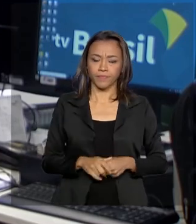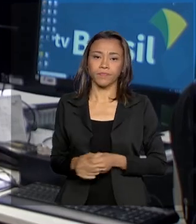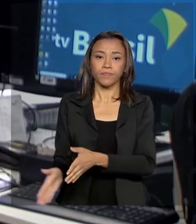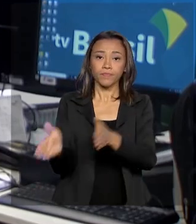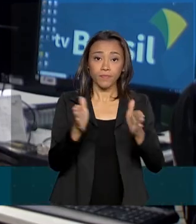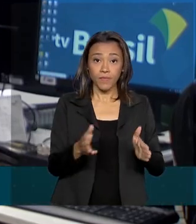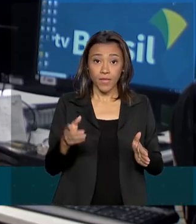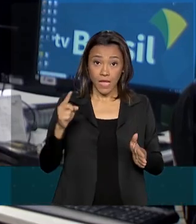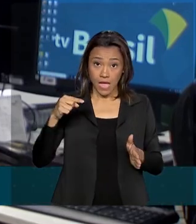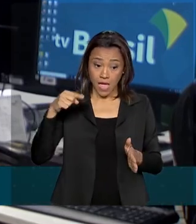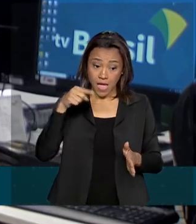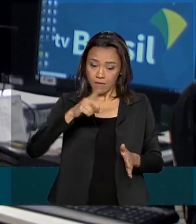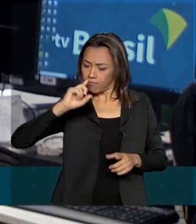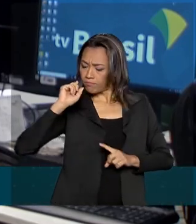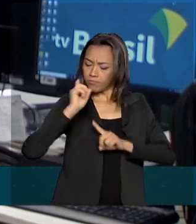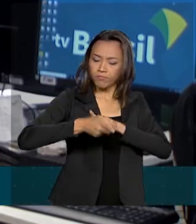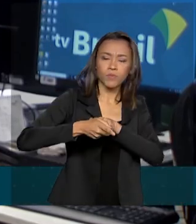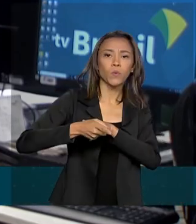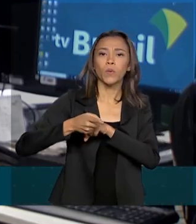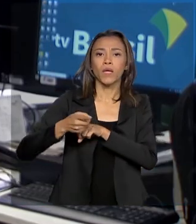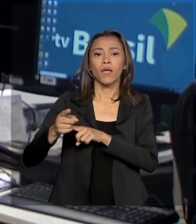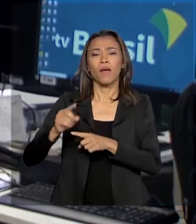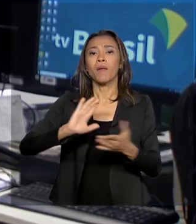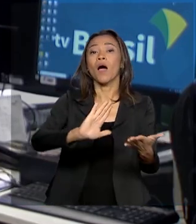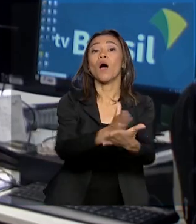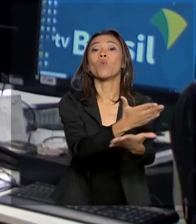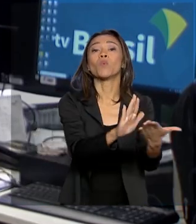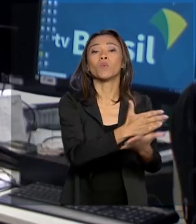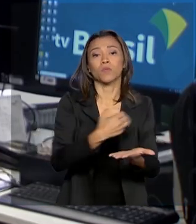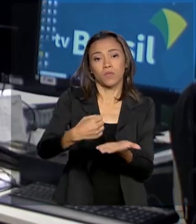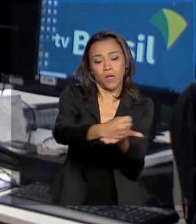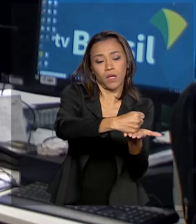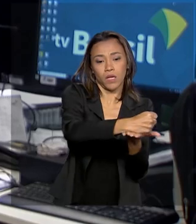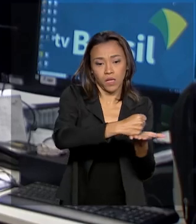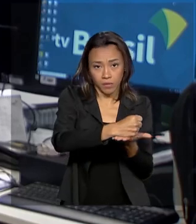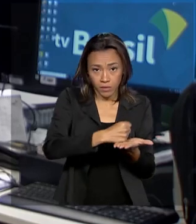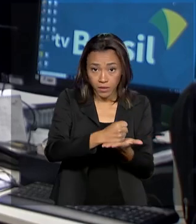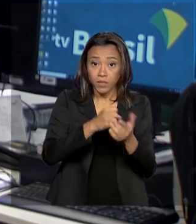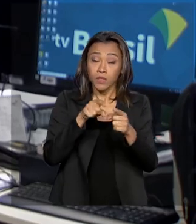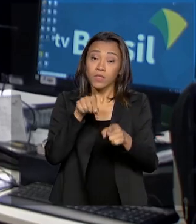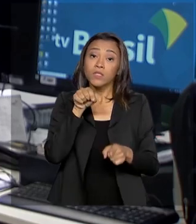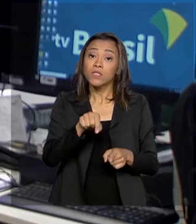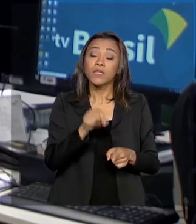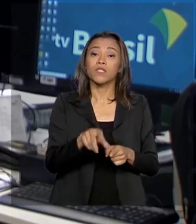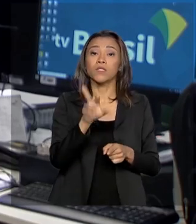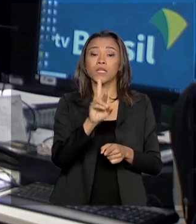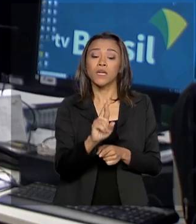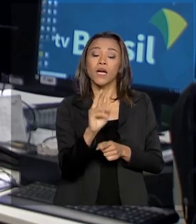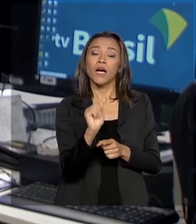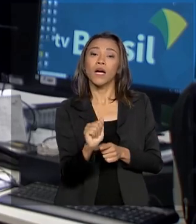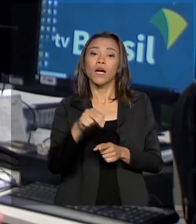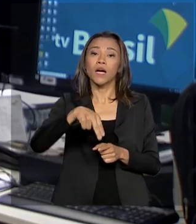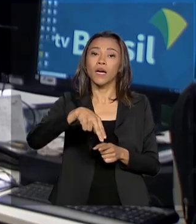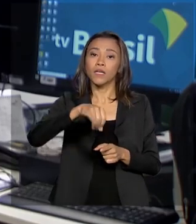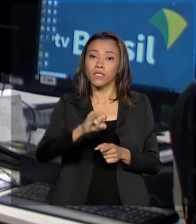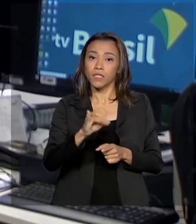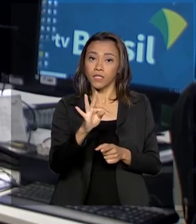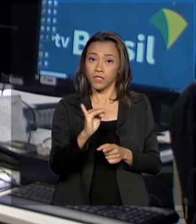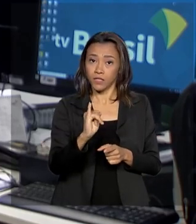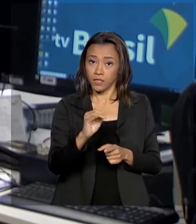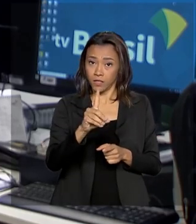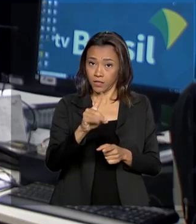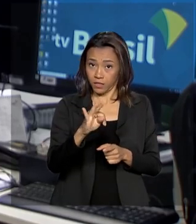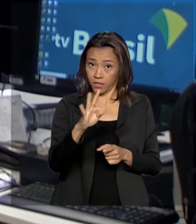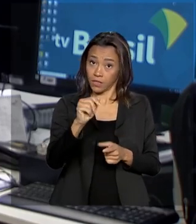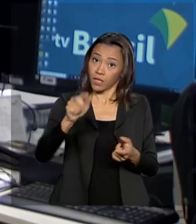essa ordem de recolhimento é para alguns lotes do cloridrato de rani china do laboratório achei na segunda feira